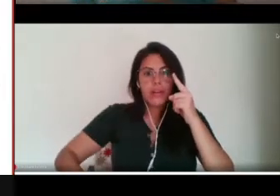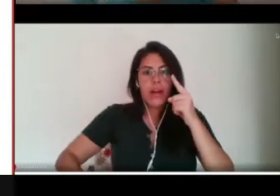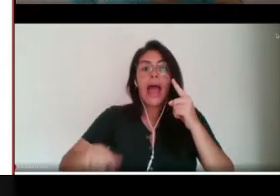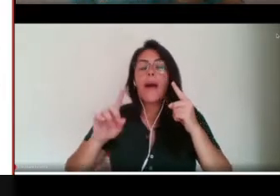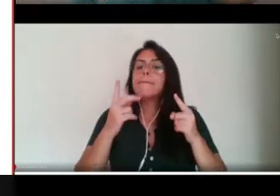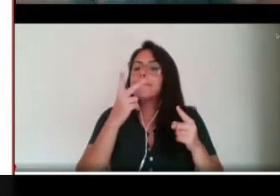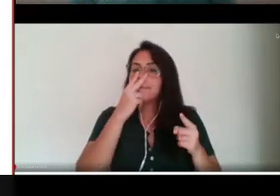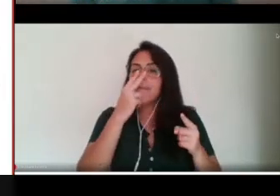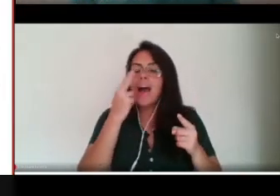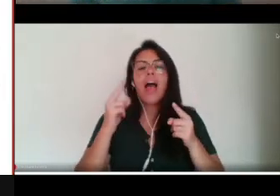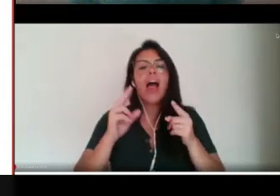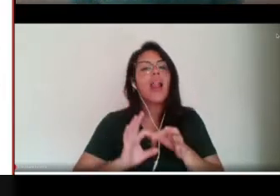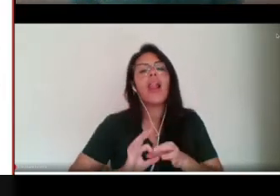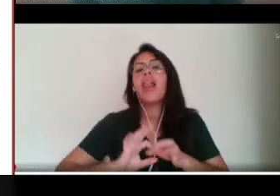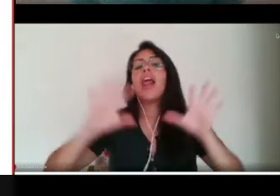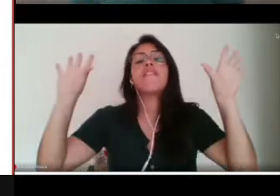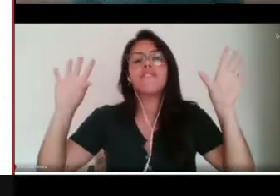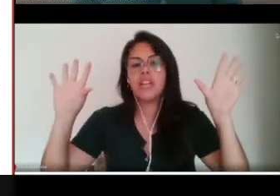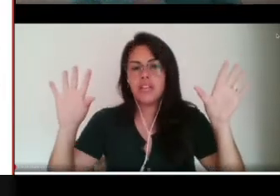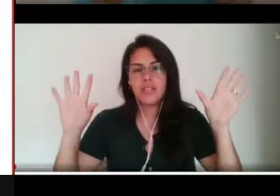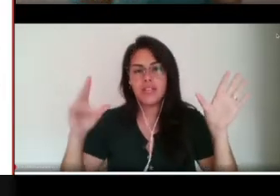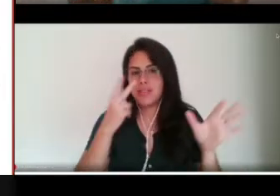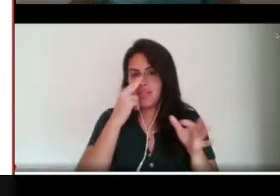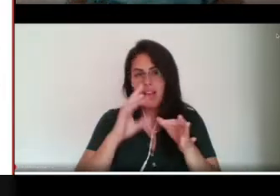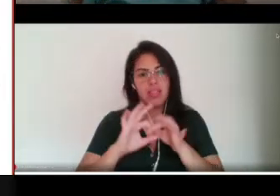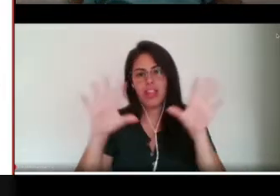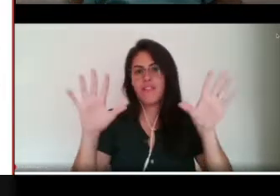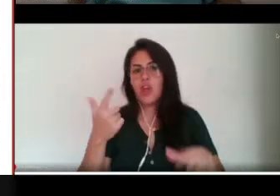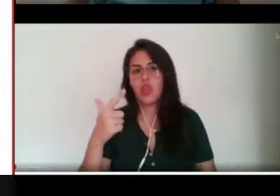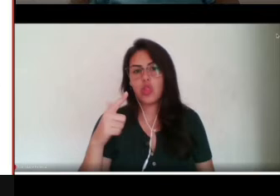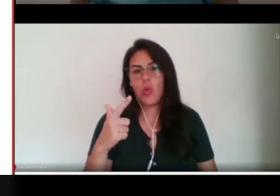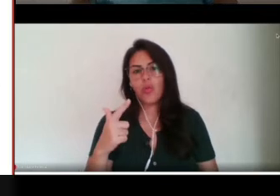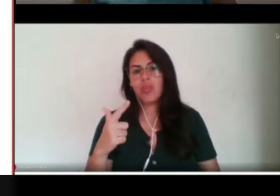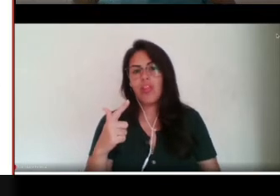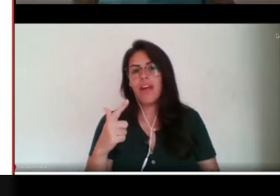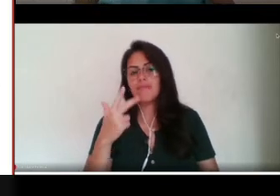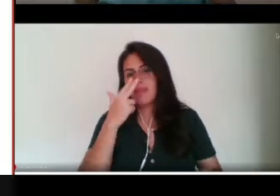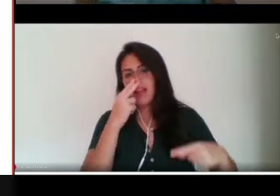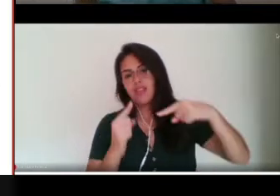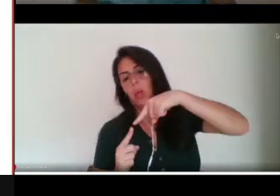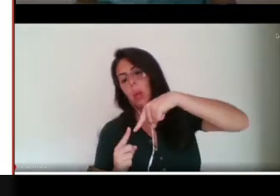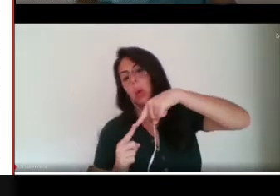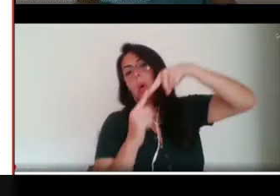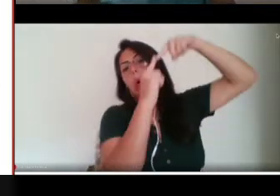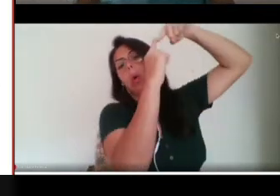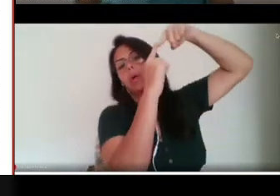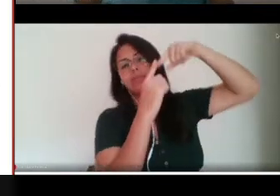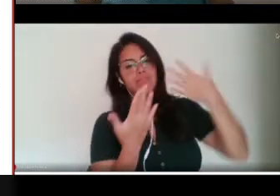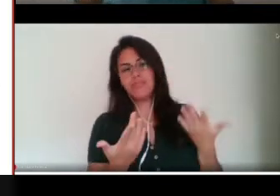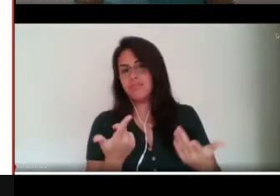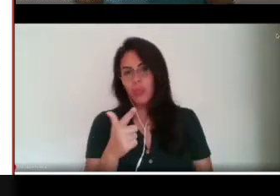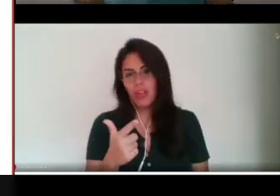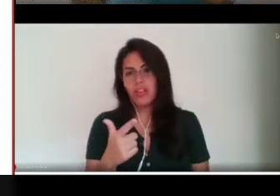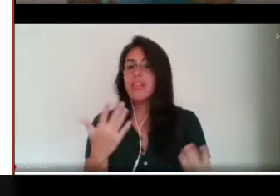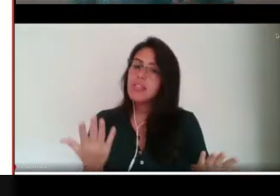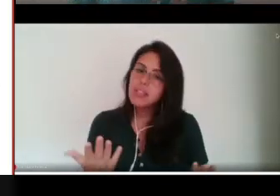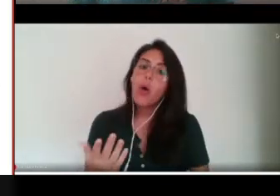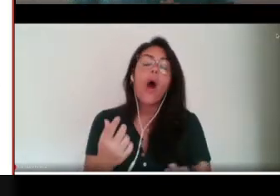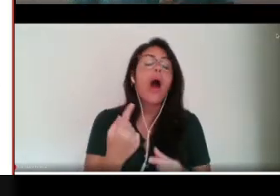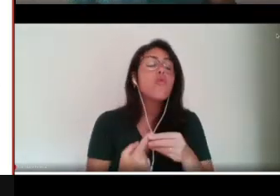eu desconsidero essa força de atrito e, então, a única força que eu vou considerar é a força